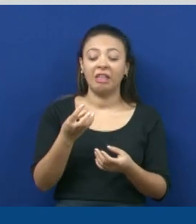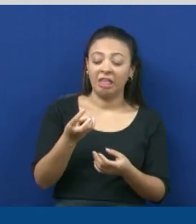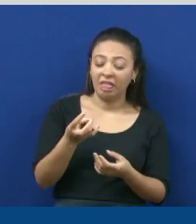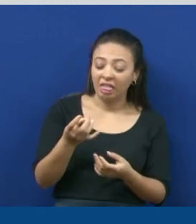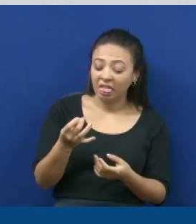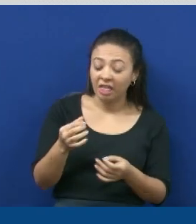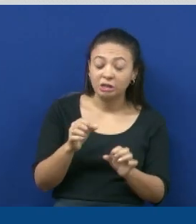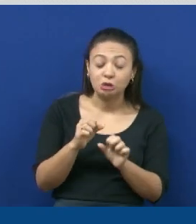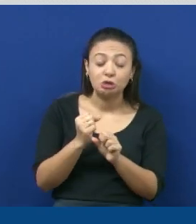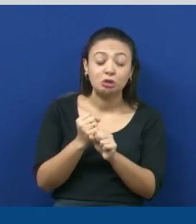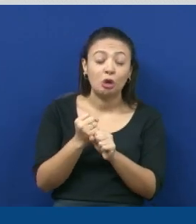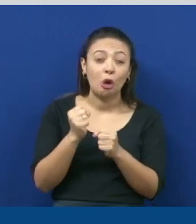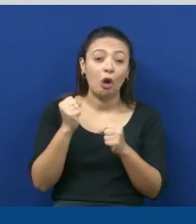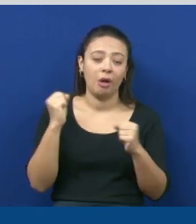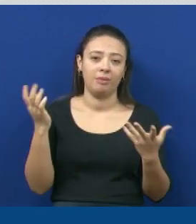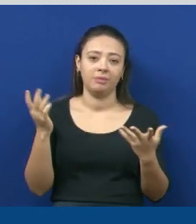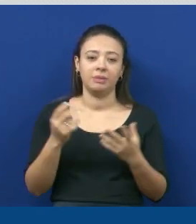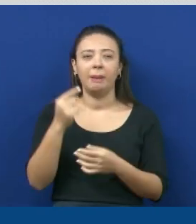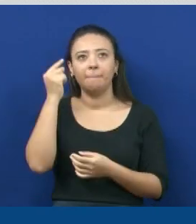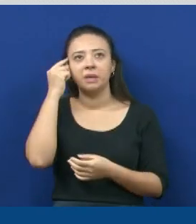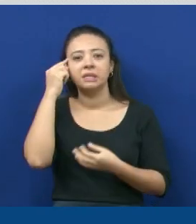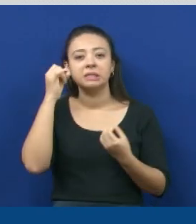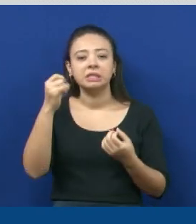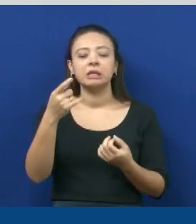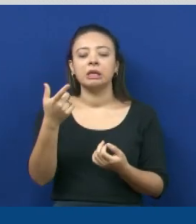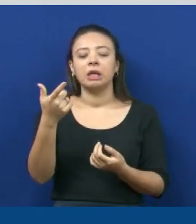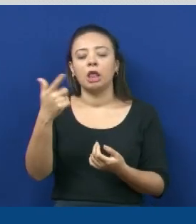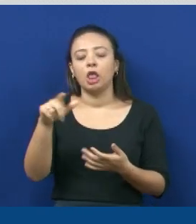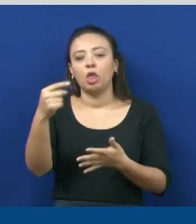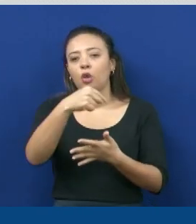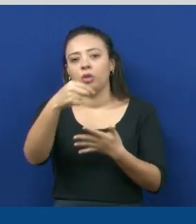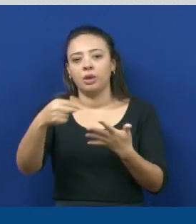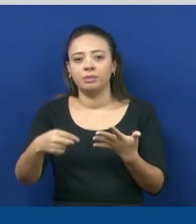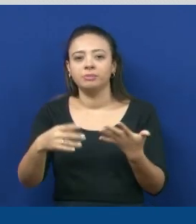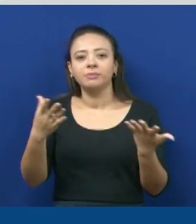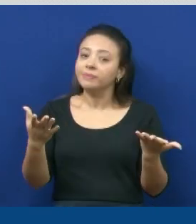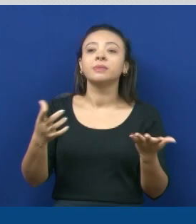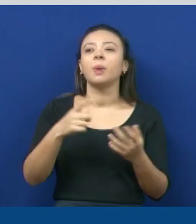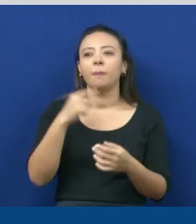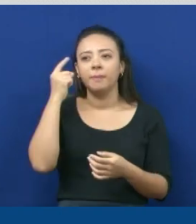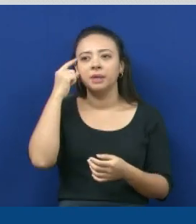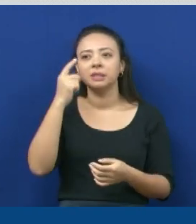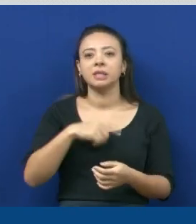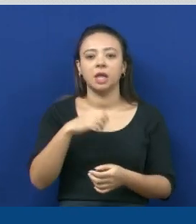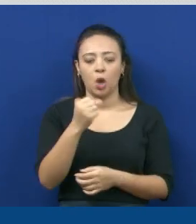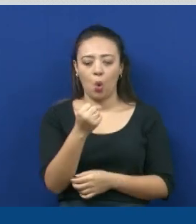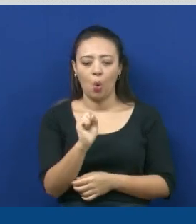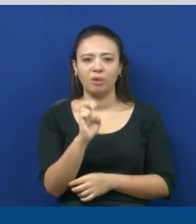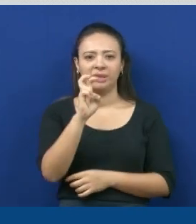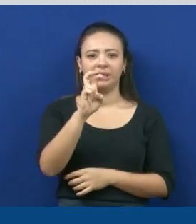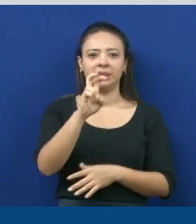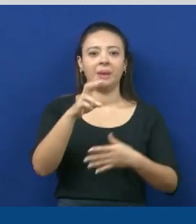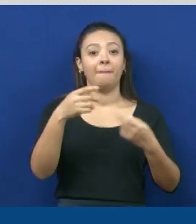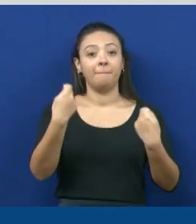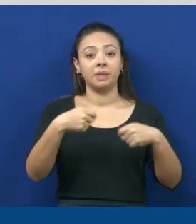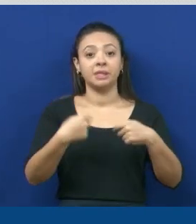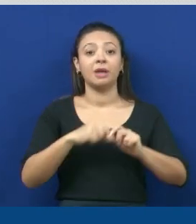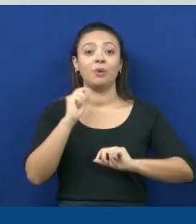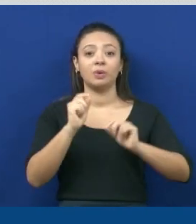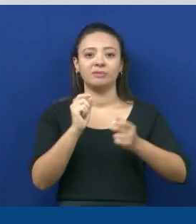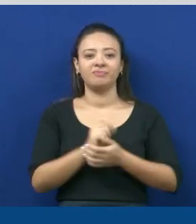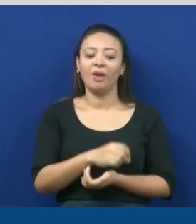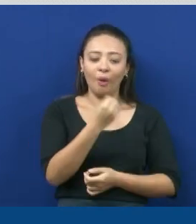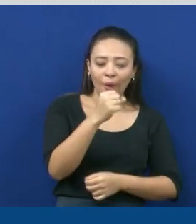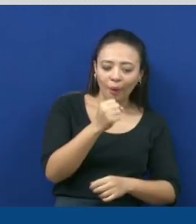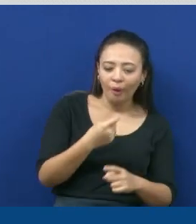precisão. Imagina se nós fôssemos resolver isso aí. Primeiro, eu tenho 8 à quinta. Você sabe aí, eu não sei aqui de cabeça quanto é 8 à quinta, porque é